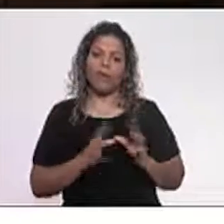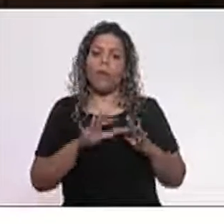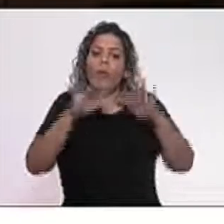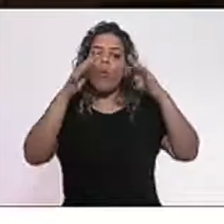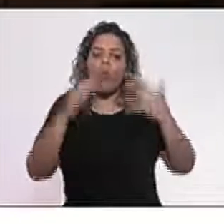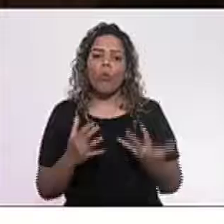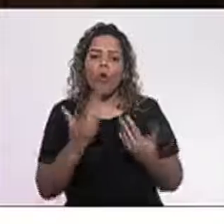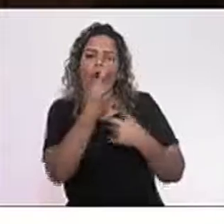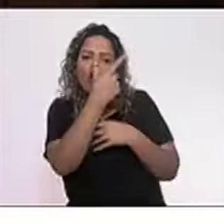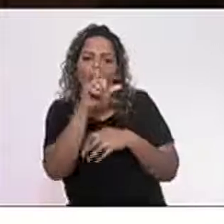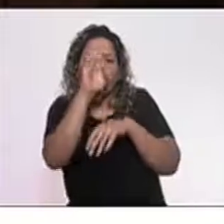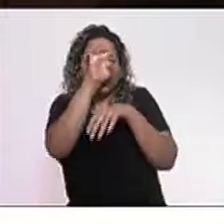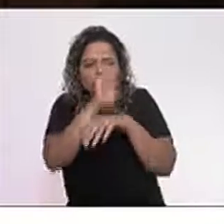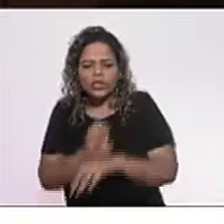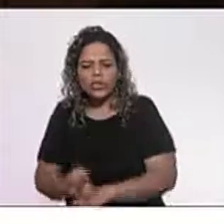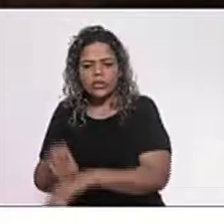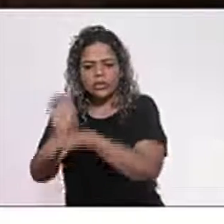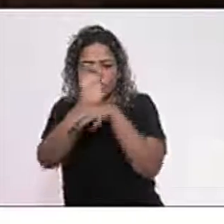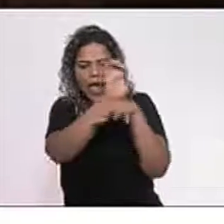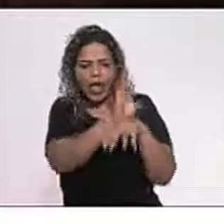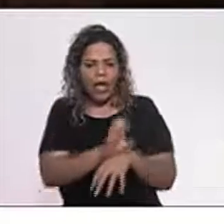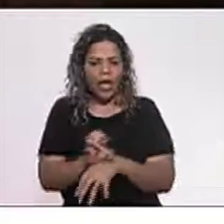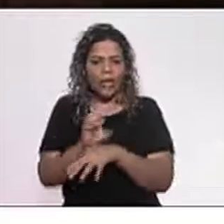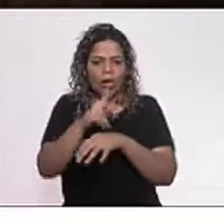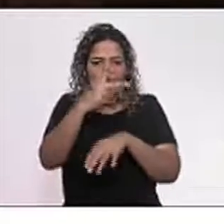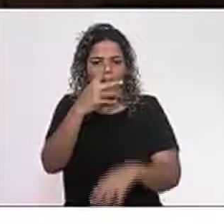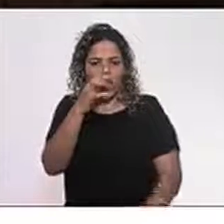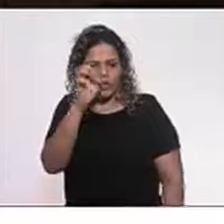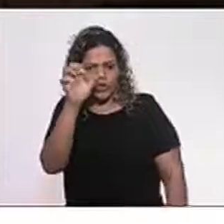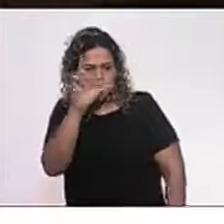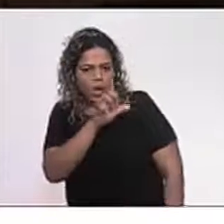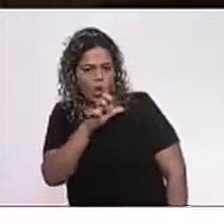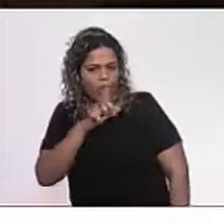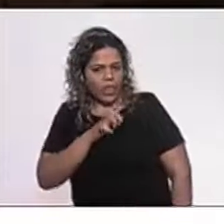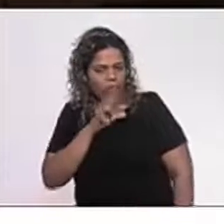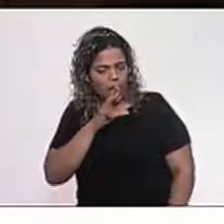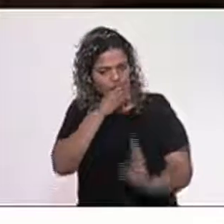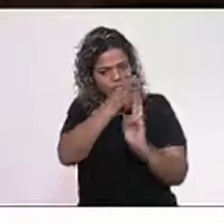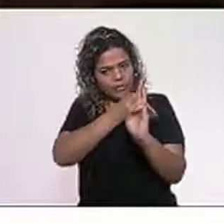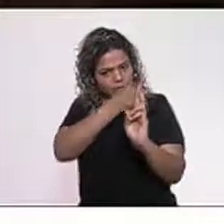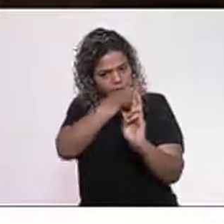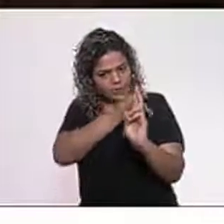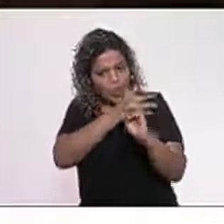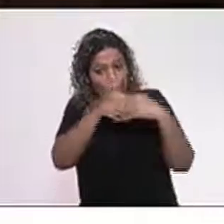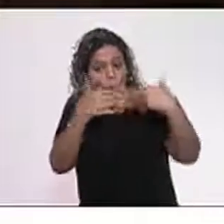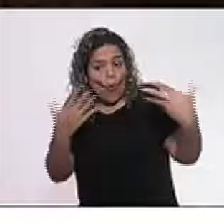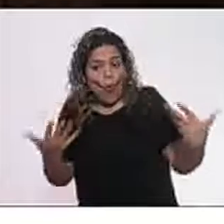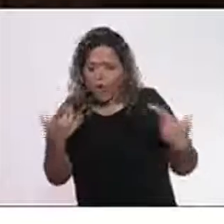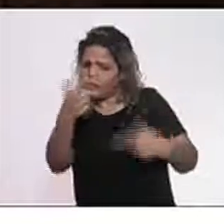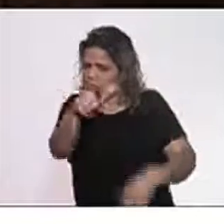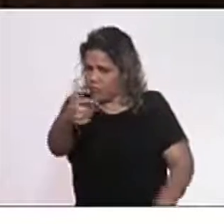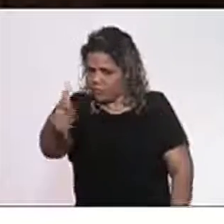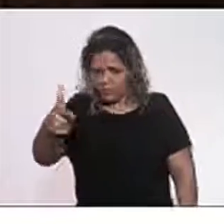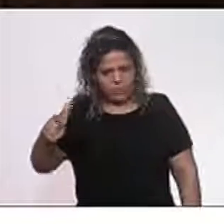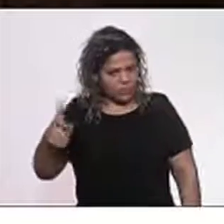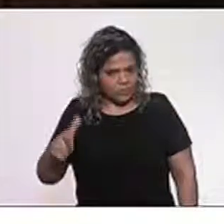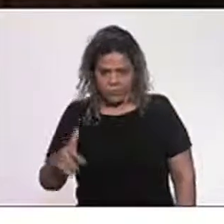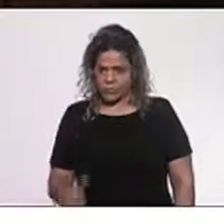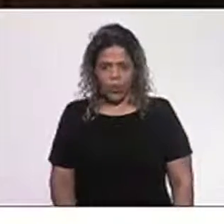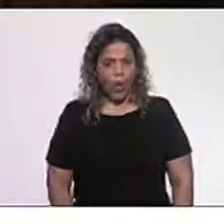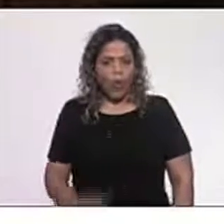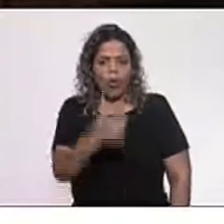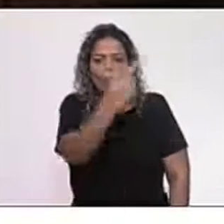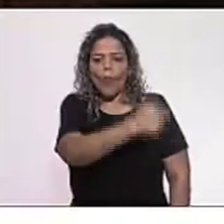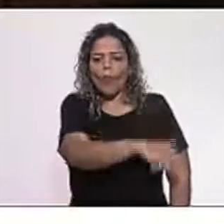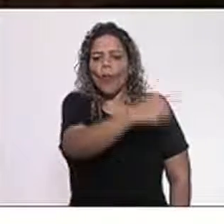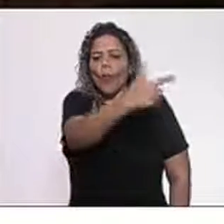Quais são os outros estados que o PSOL tem representatividade, de fato? Não tem.